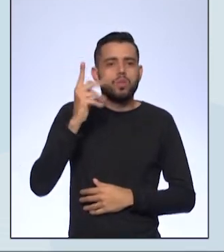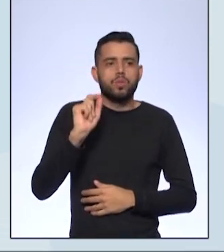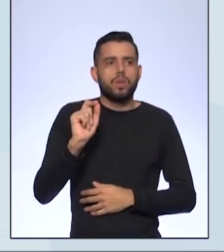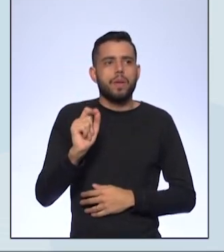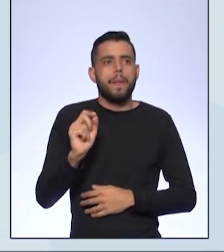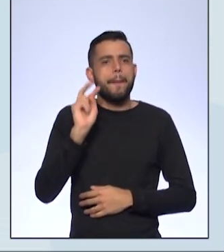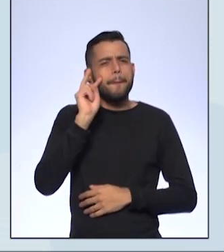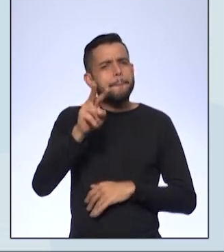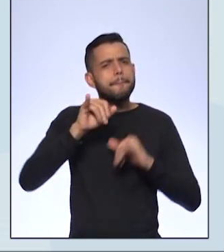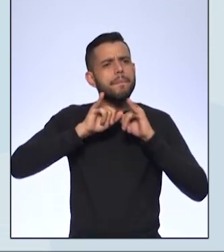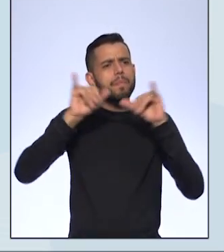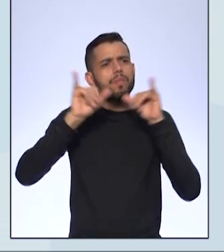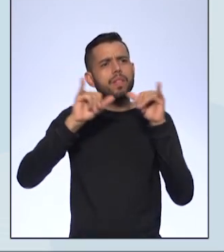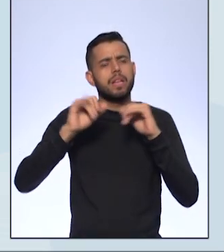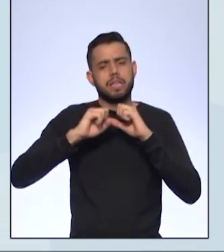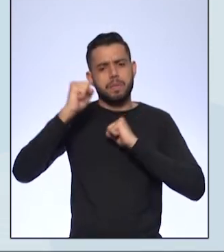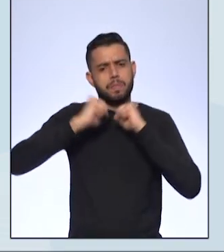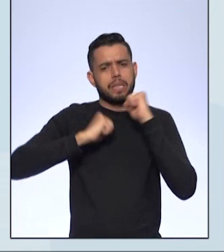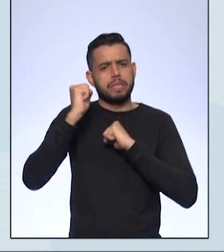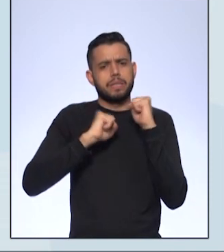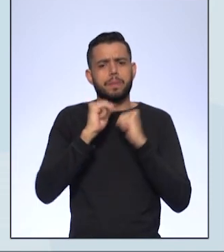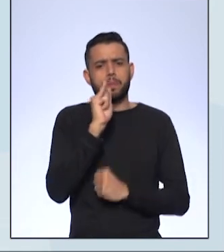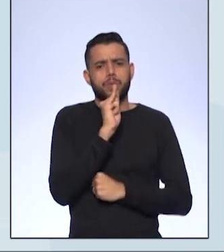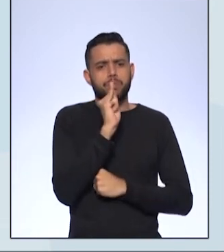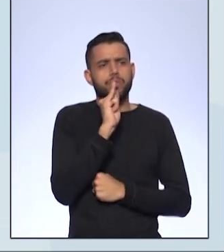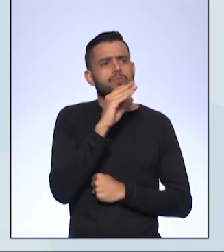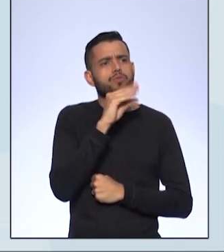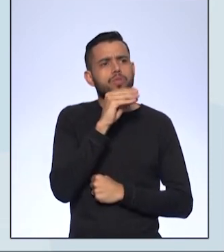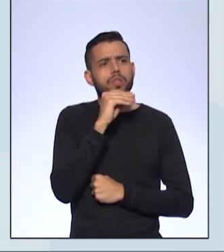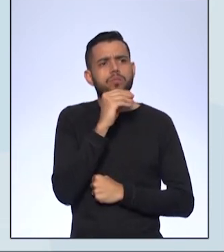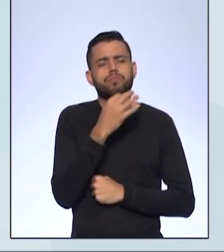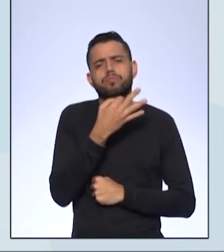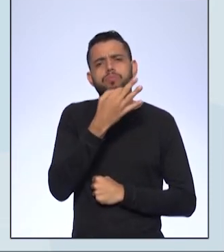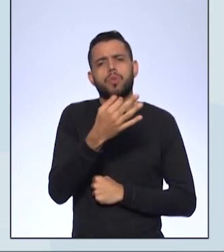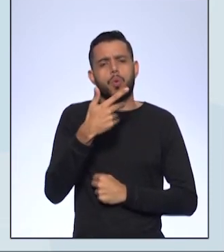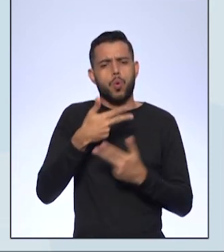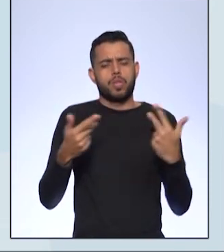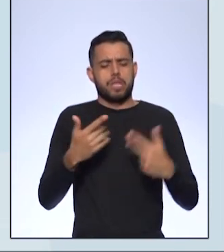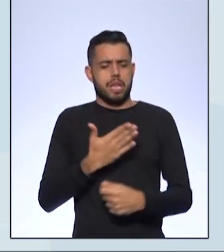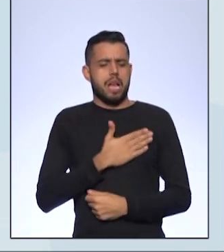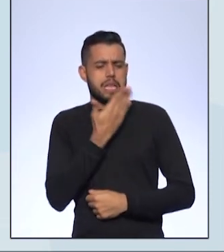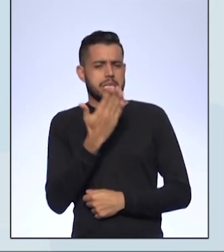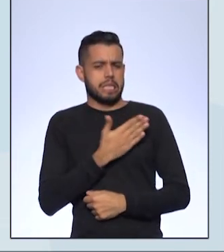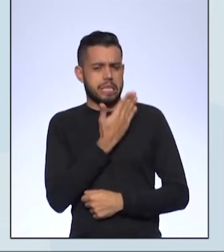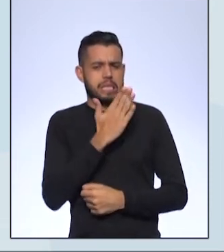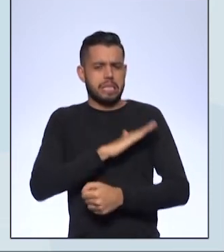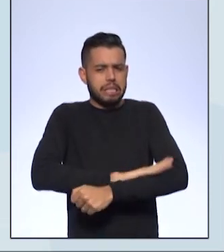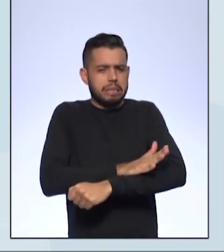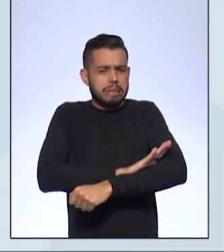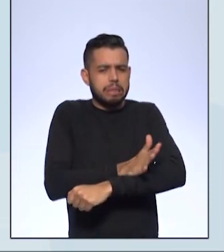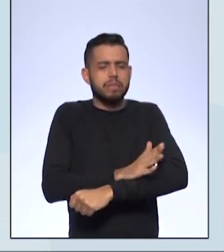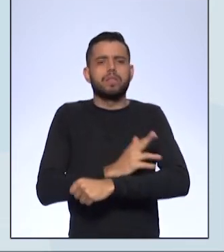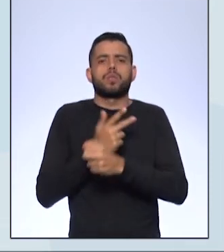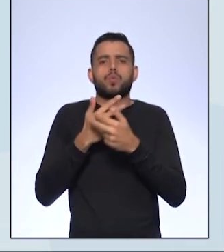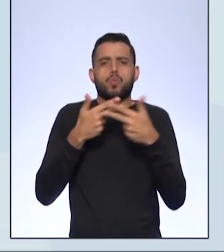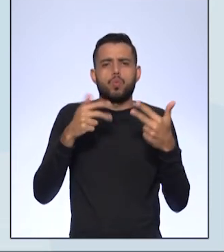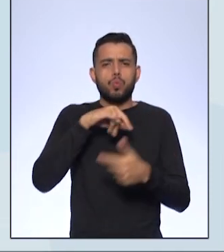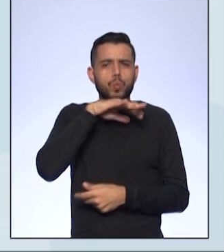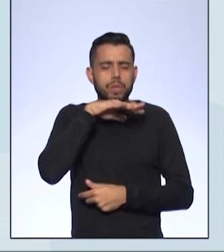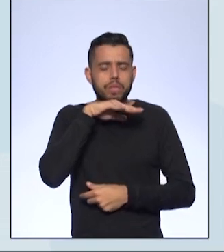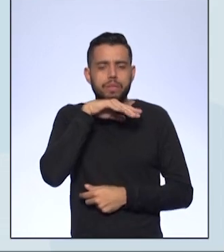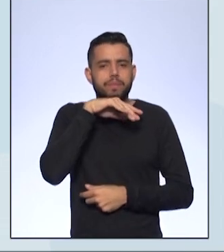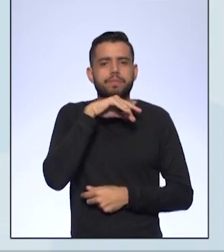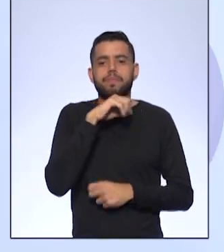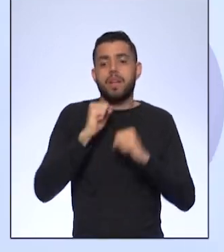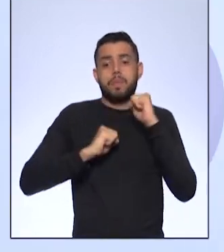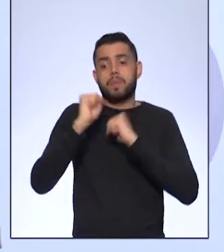já vê notícias de empresas que, por exemplo, o funcionário fez algum comentário racista ou algum comentário ruim, e aí a empresa foi lá